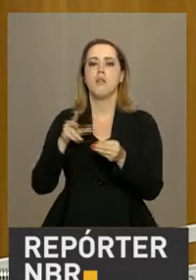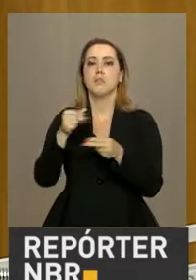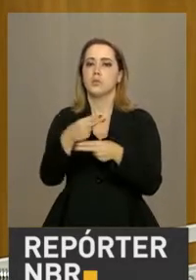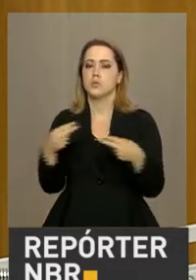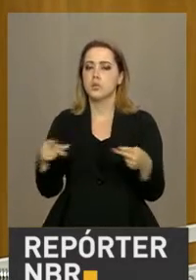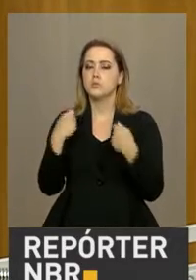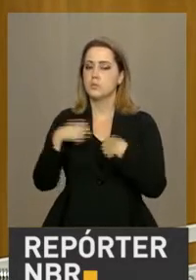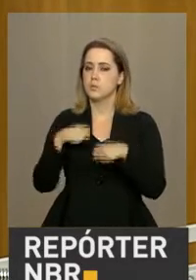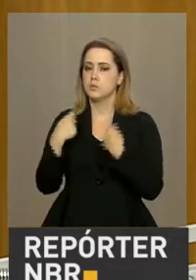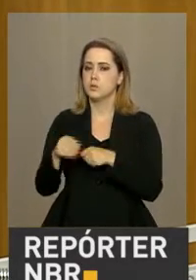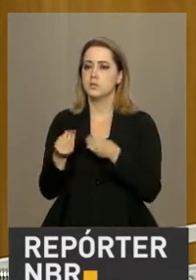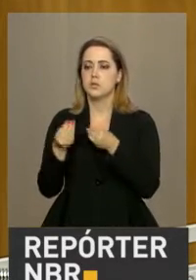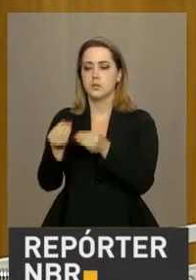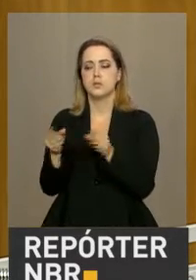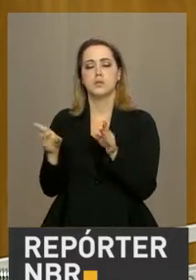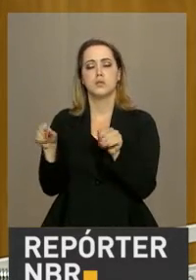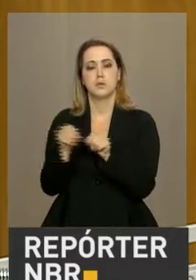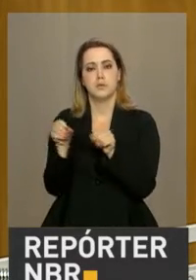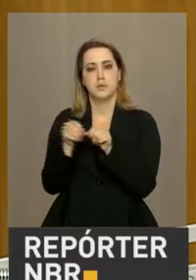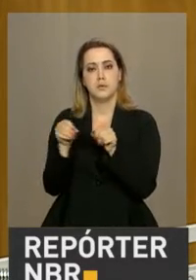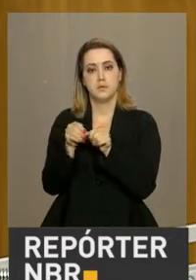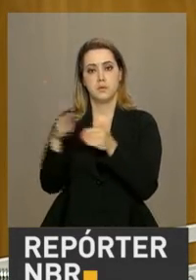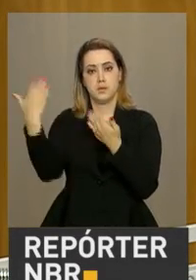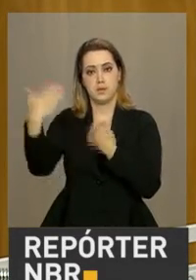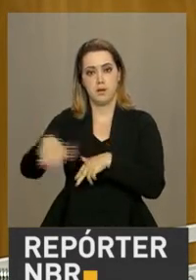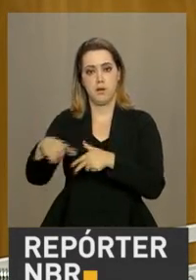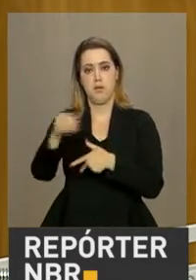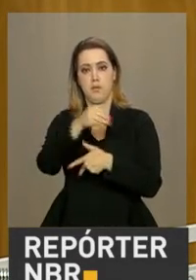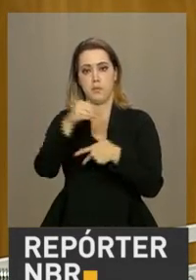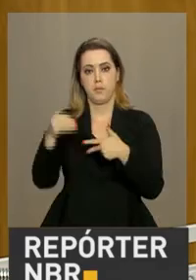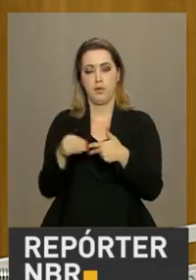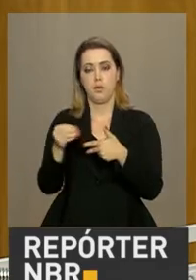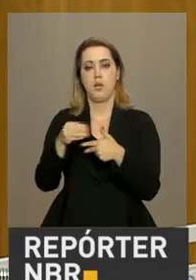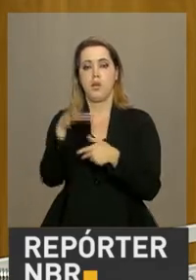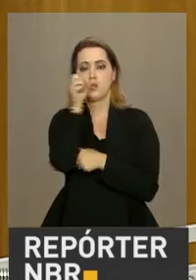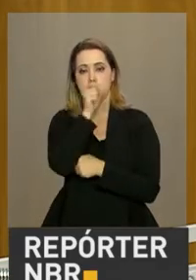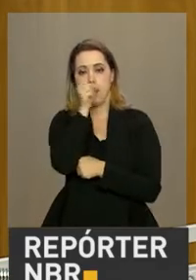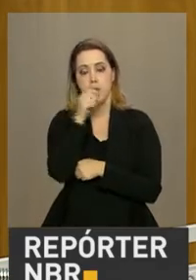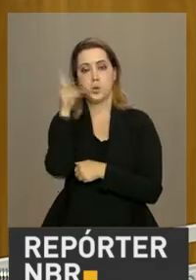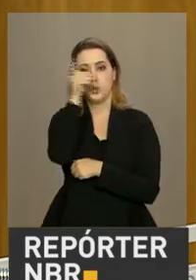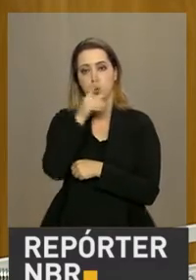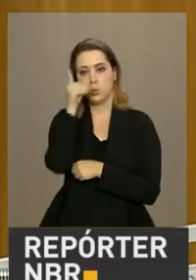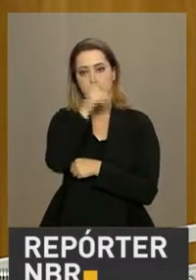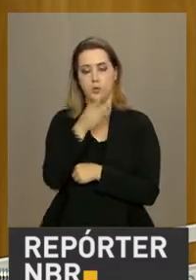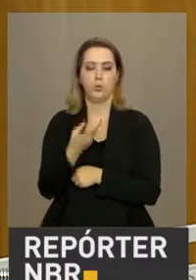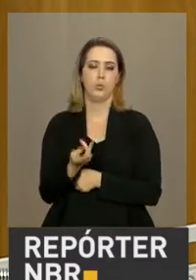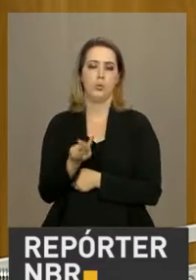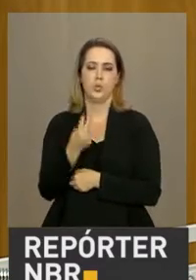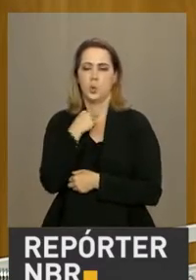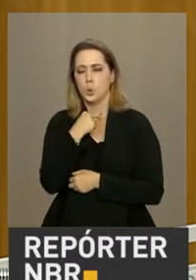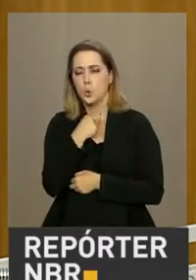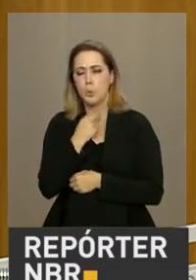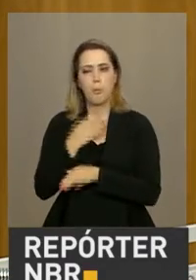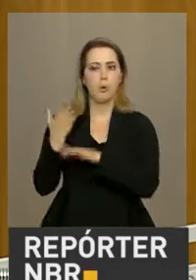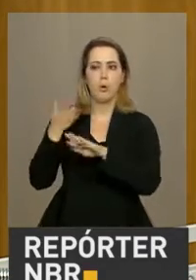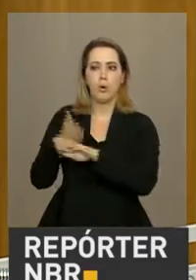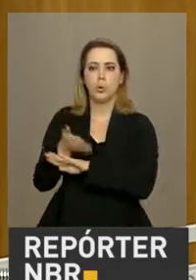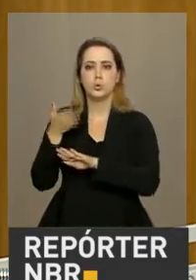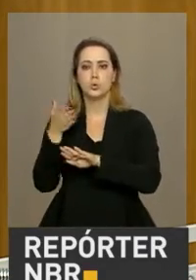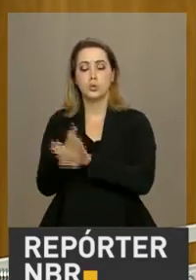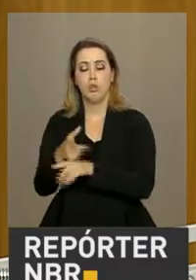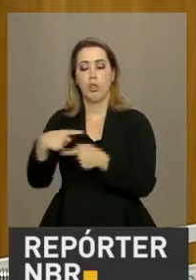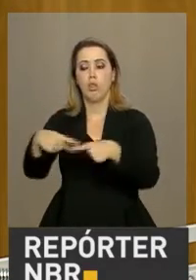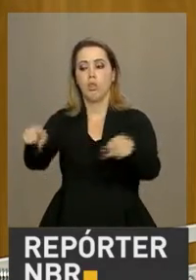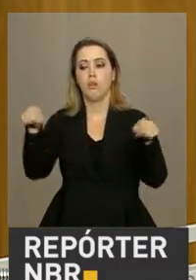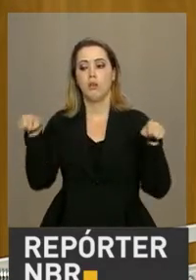possa submeter à avaliação tanto no sábado como no domingo e não poderá entrar da da sala onde ele